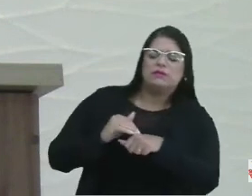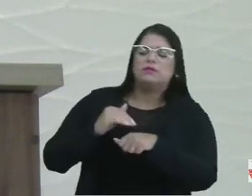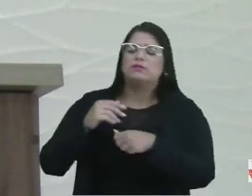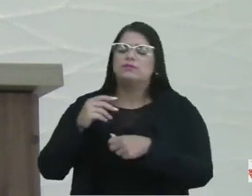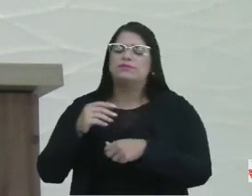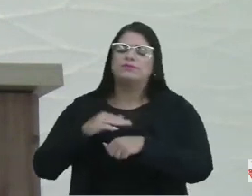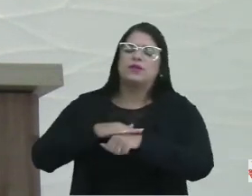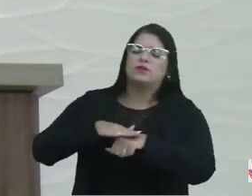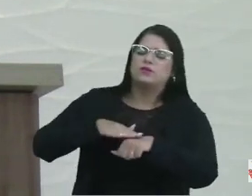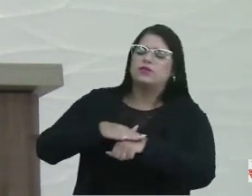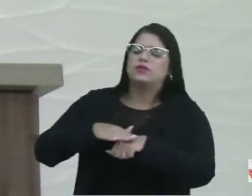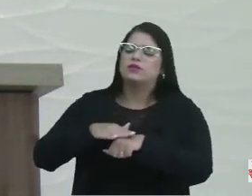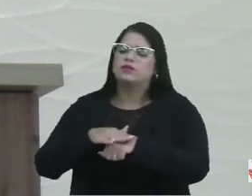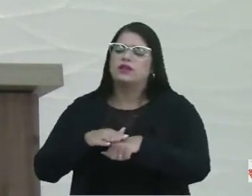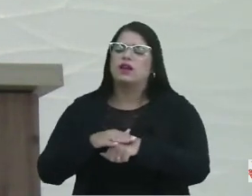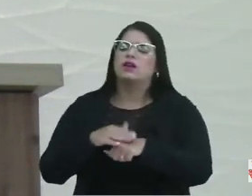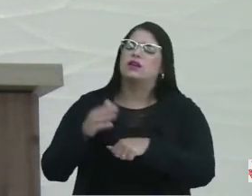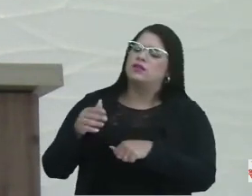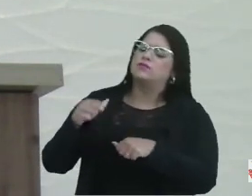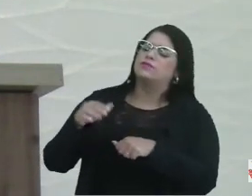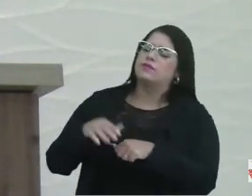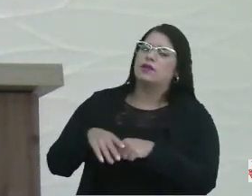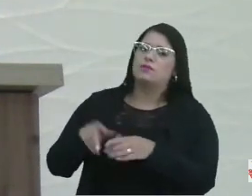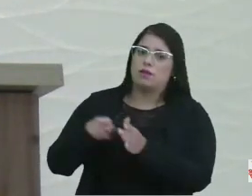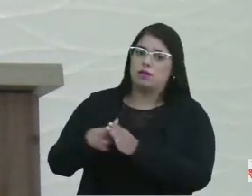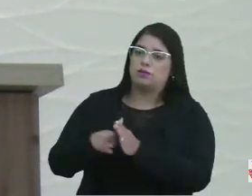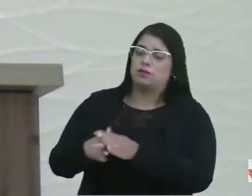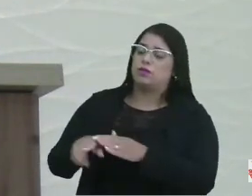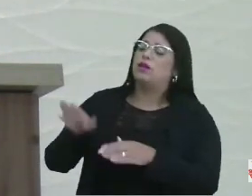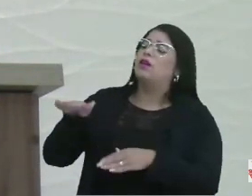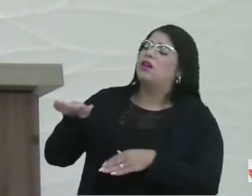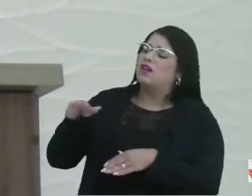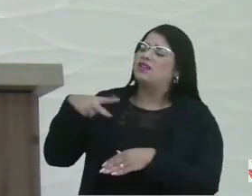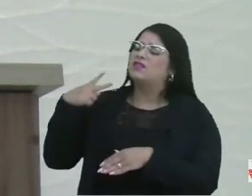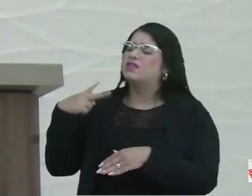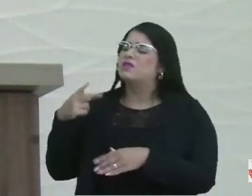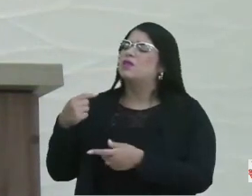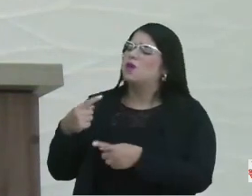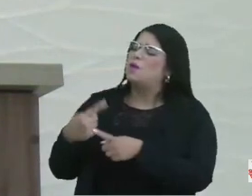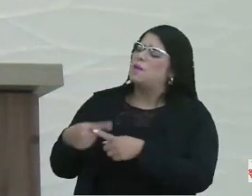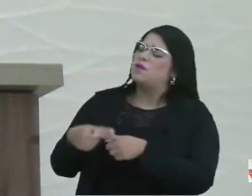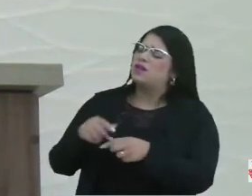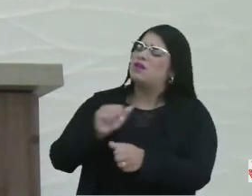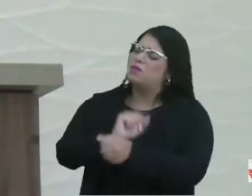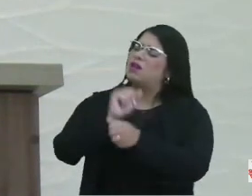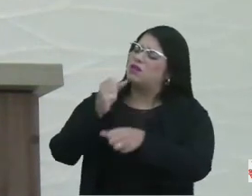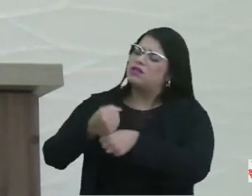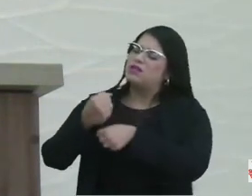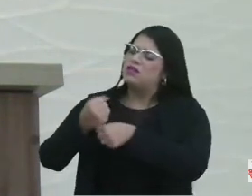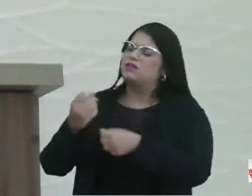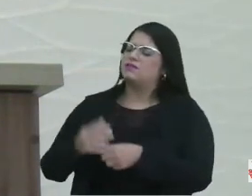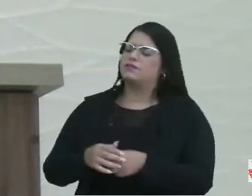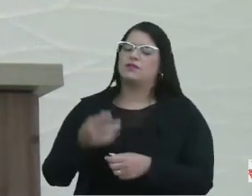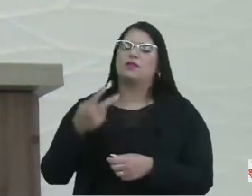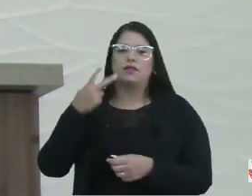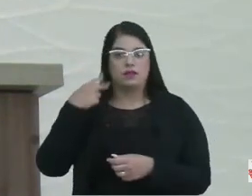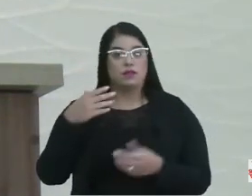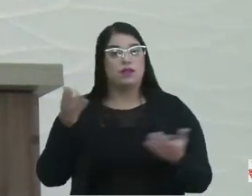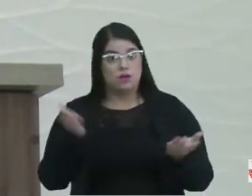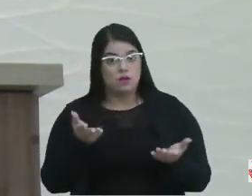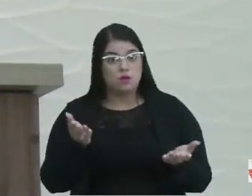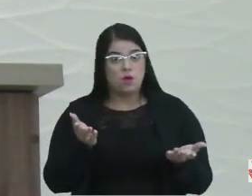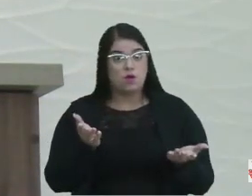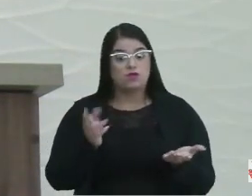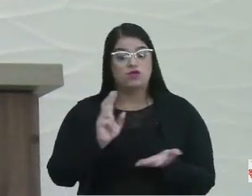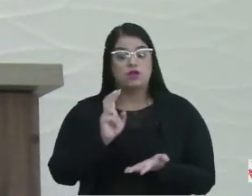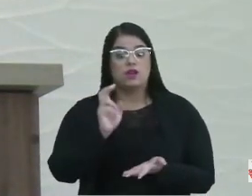hoje à tarde ou amanhã pela manhã para saber a possibilidade de continuar a reforma. Porque